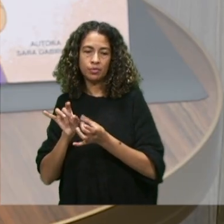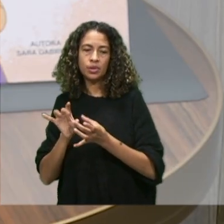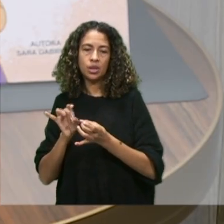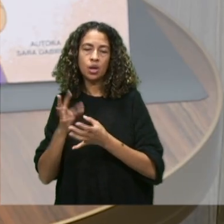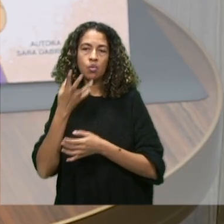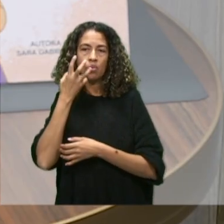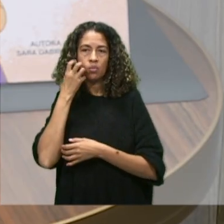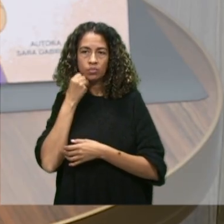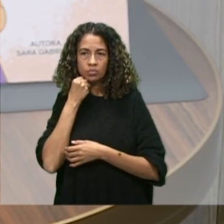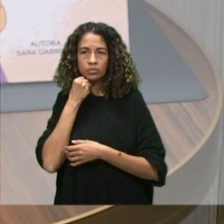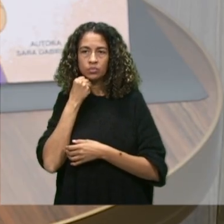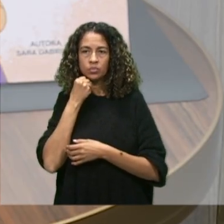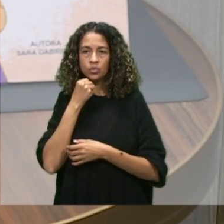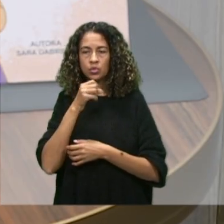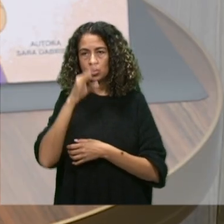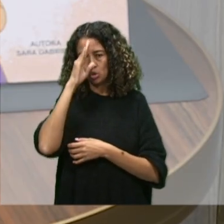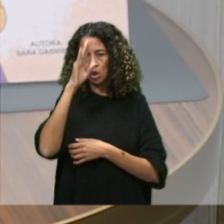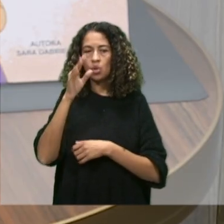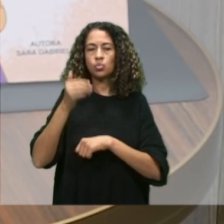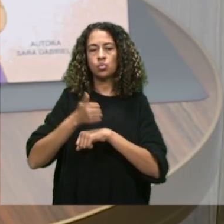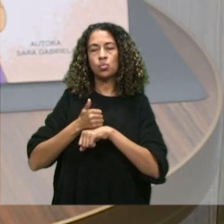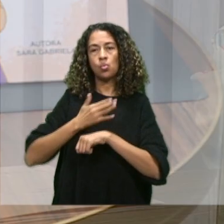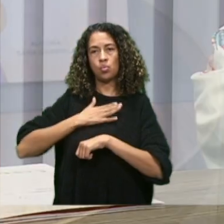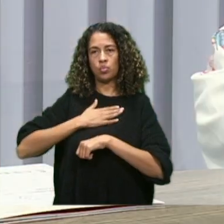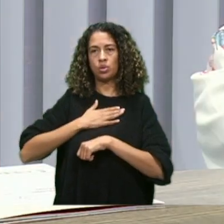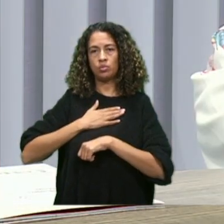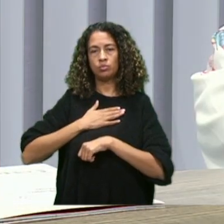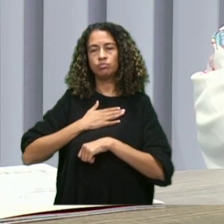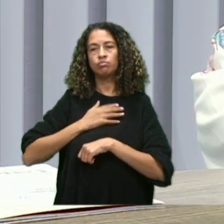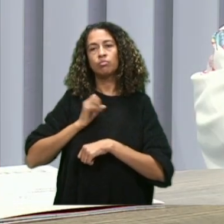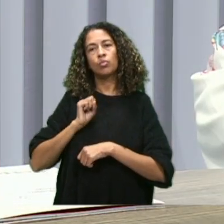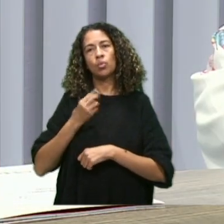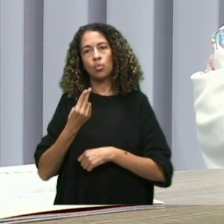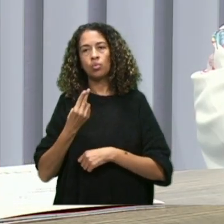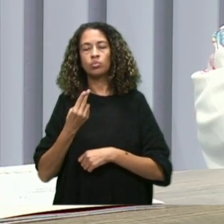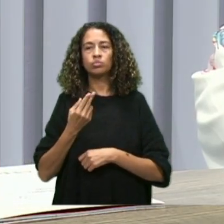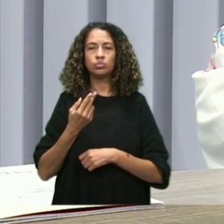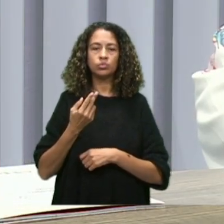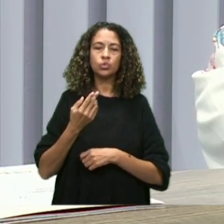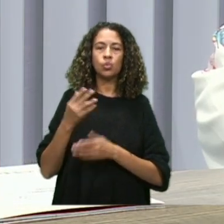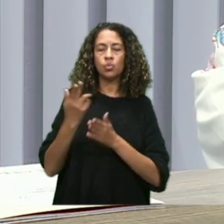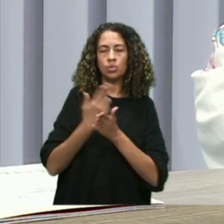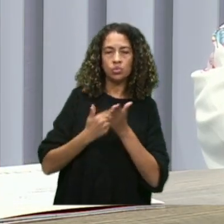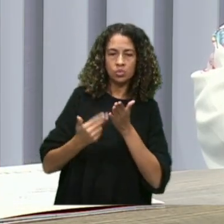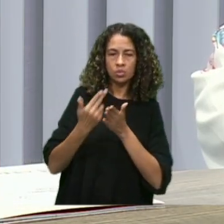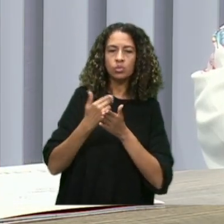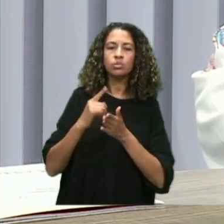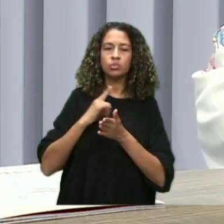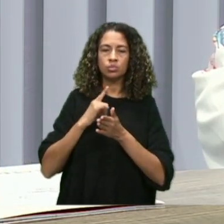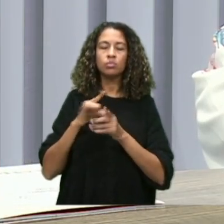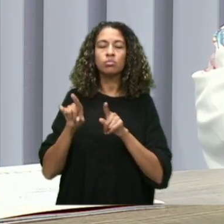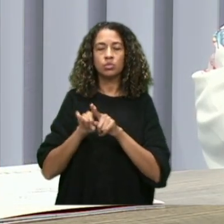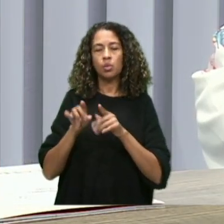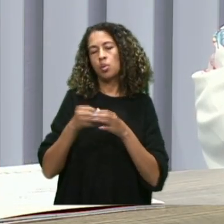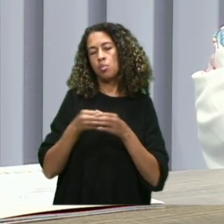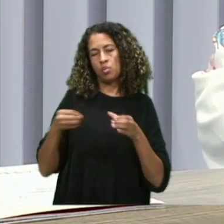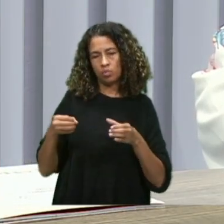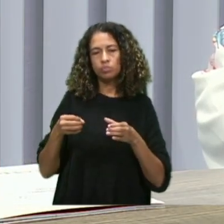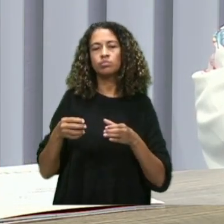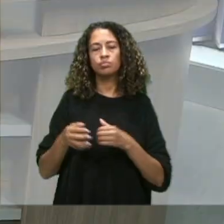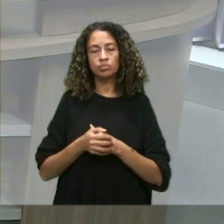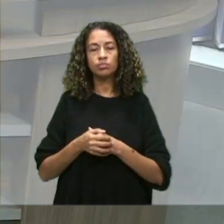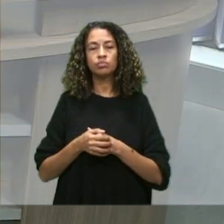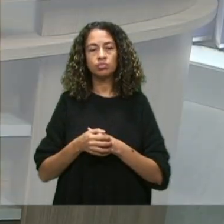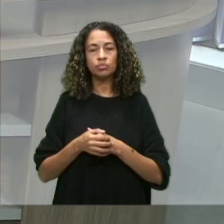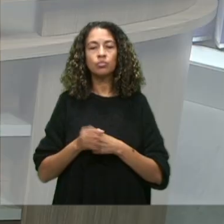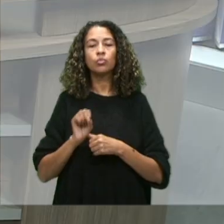com a escritora. Direto com a escritora. Ou com o ilustrador, que também tem um percentual dele. E aí, no caso...